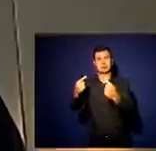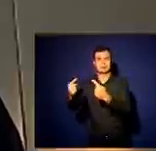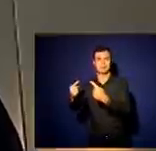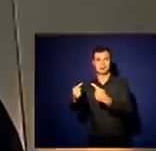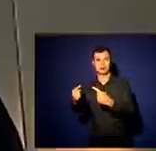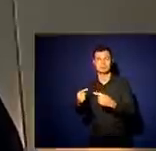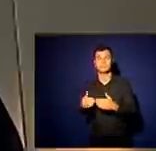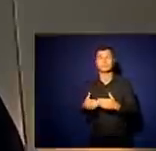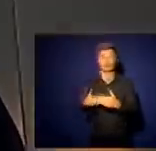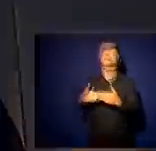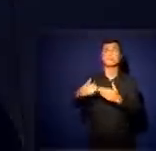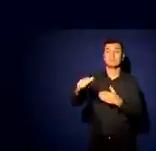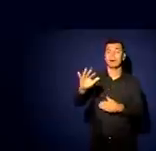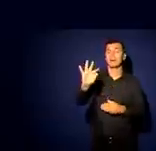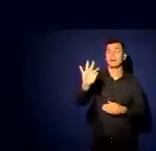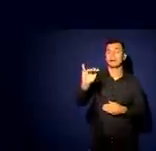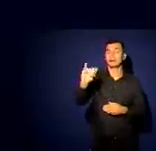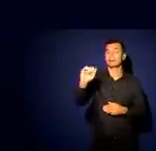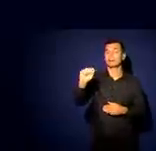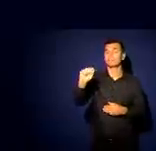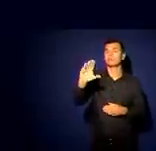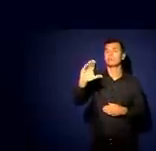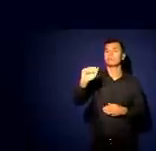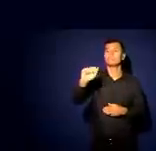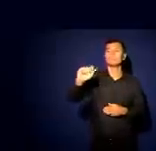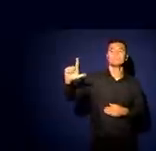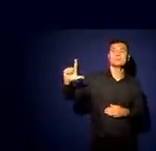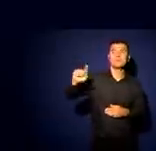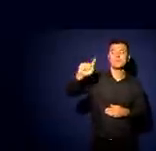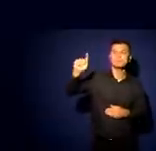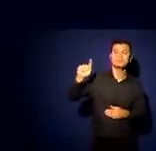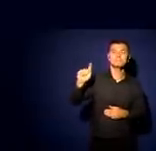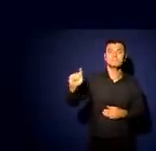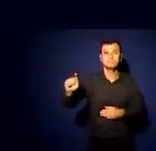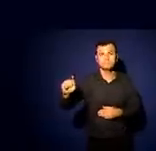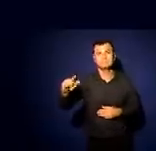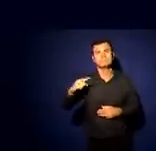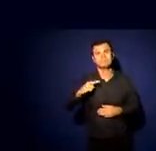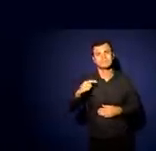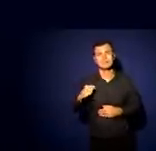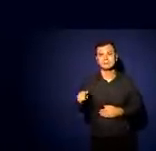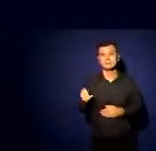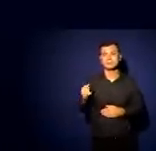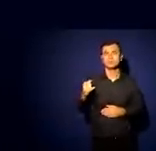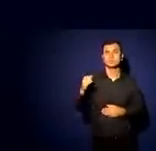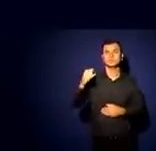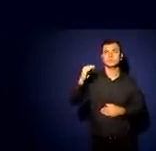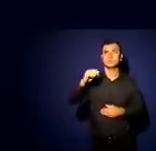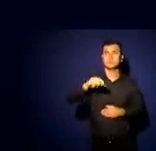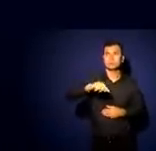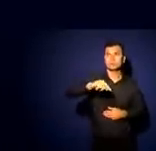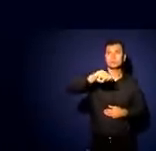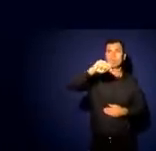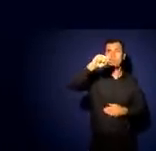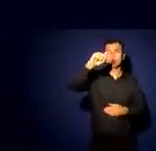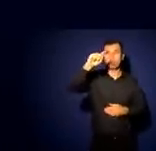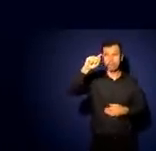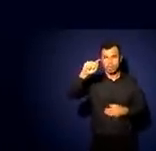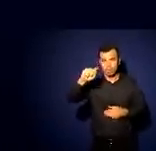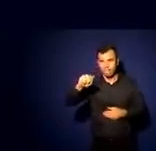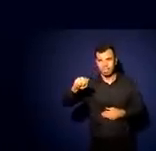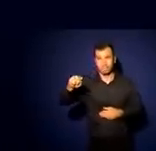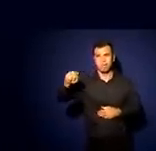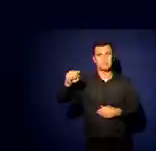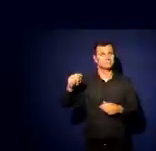do arcabouço fiscal de uma visão coragem de infração que está levando uma curva de juros muito pouco amigável para o